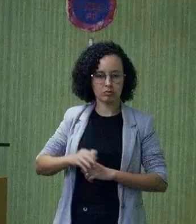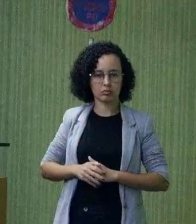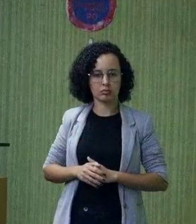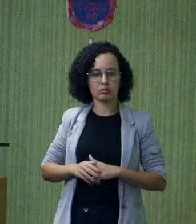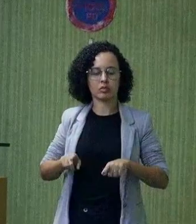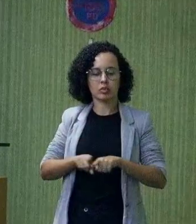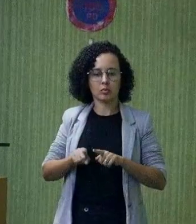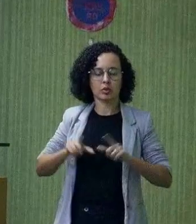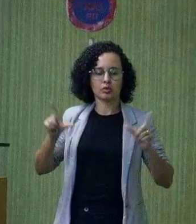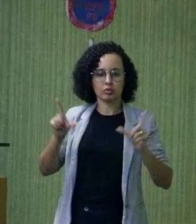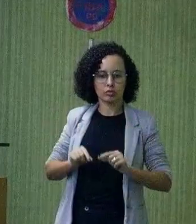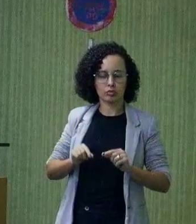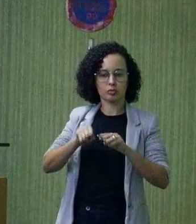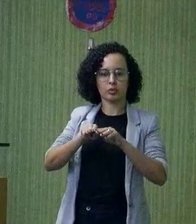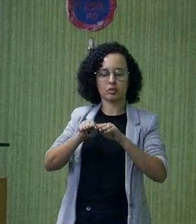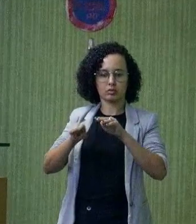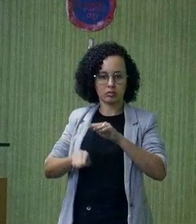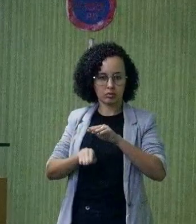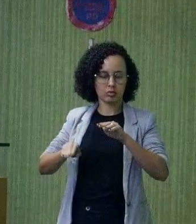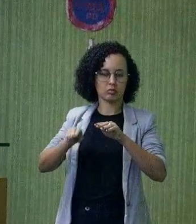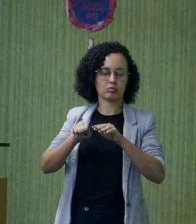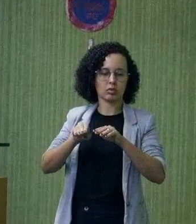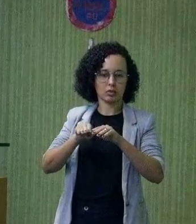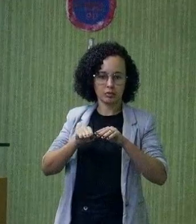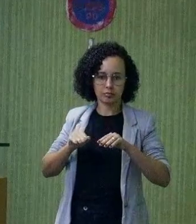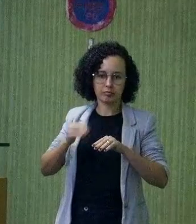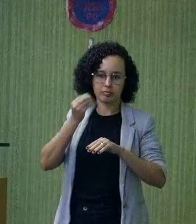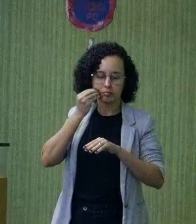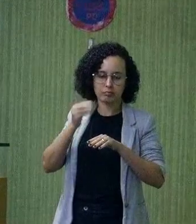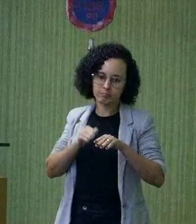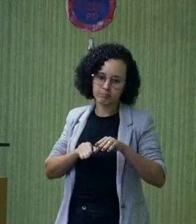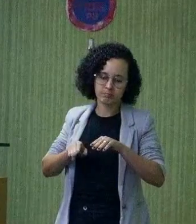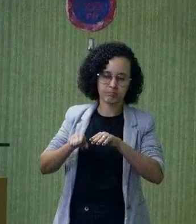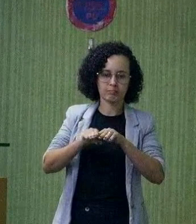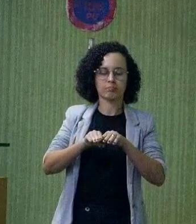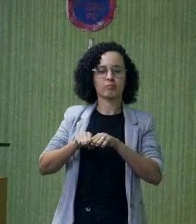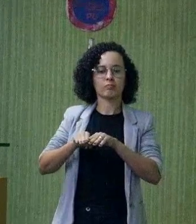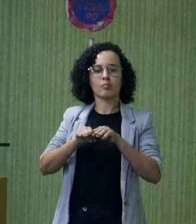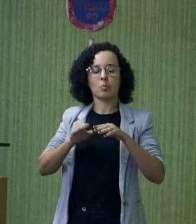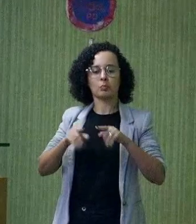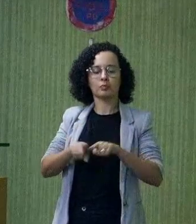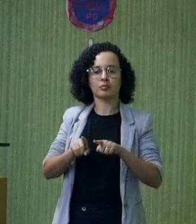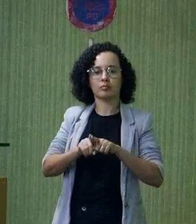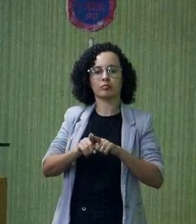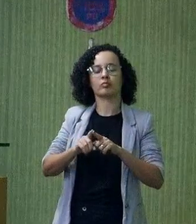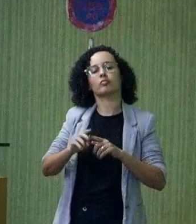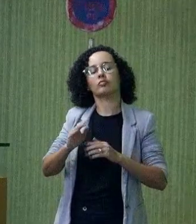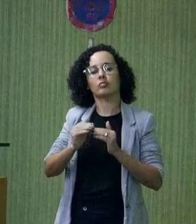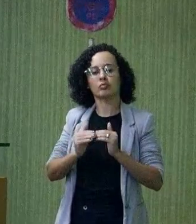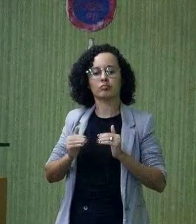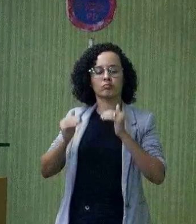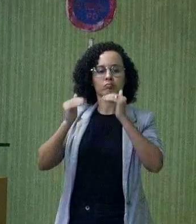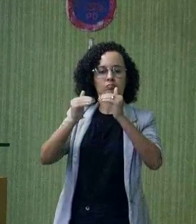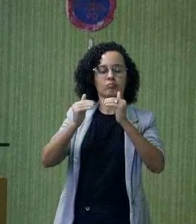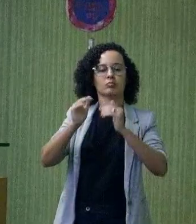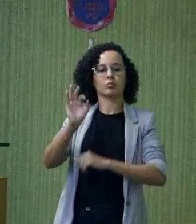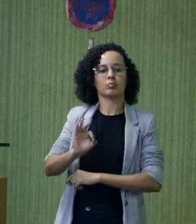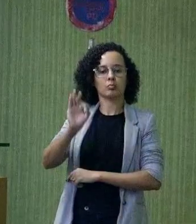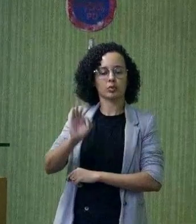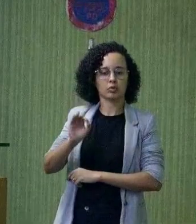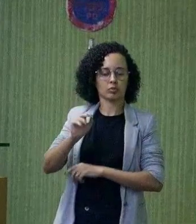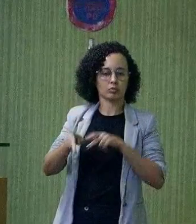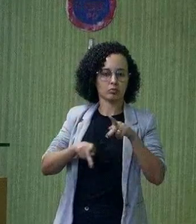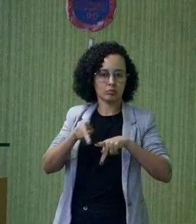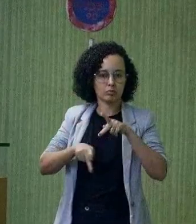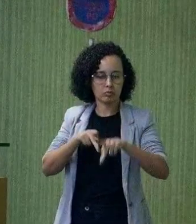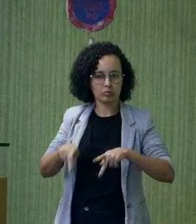desigualdades entre os diversos grupos sociais a meta 13b fala de elevar o percentual da população entre 25